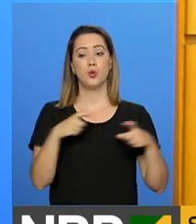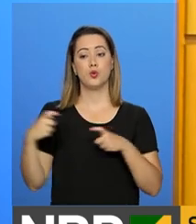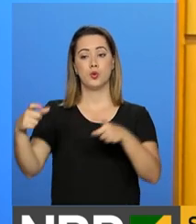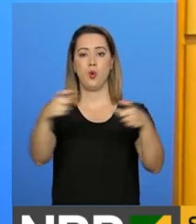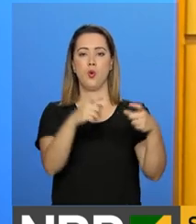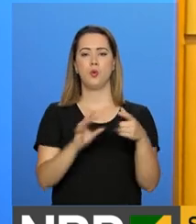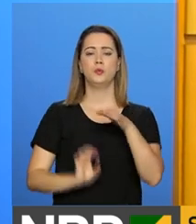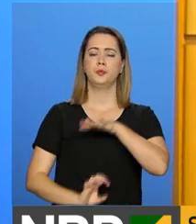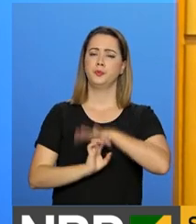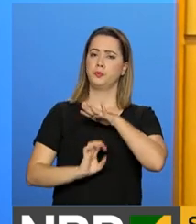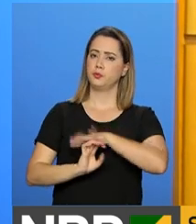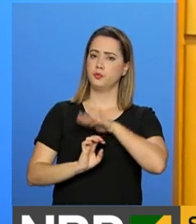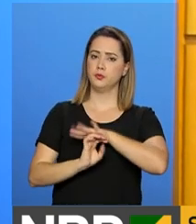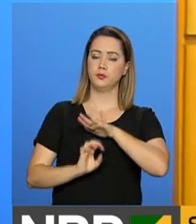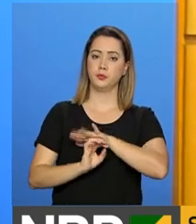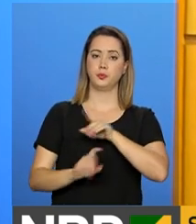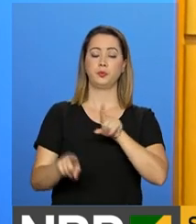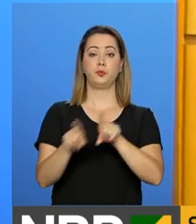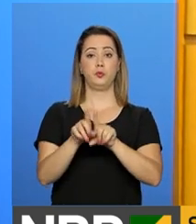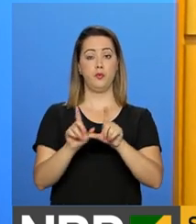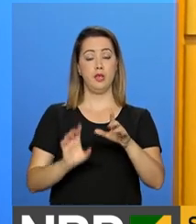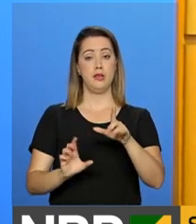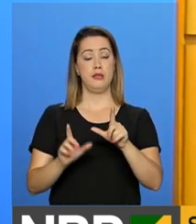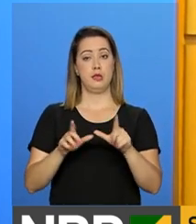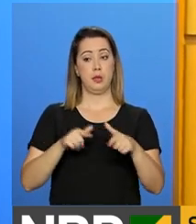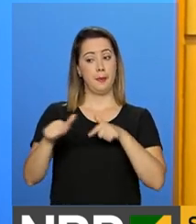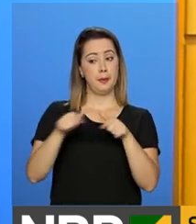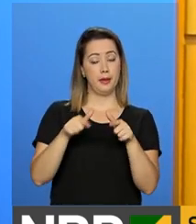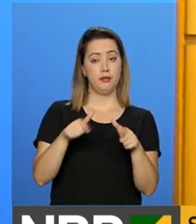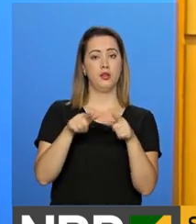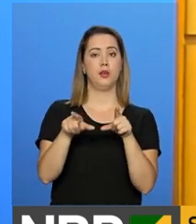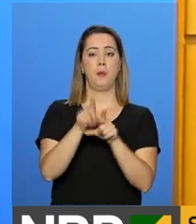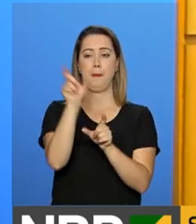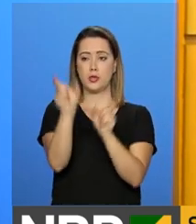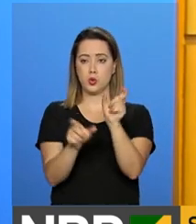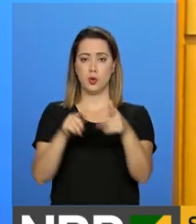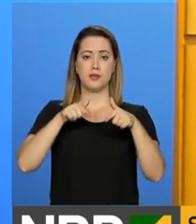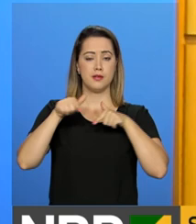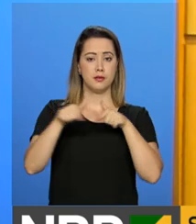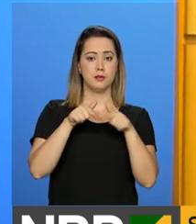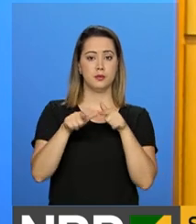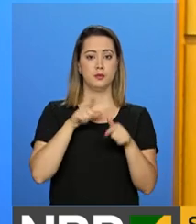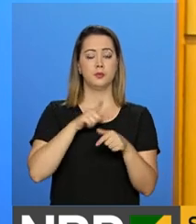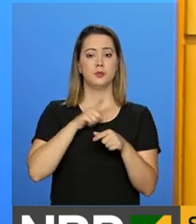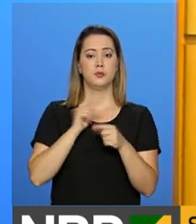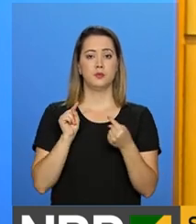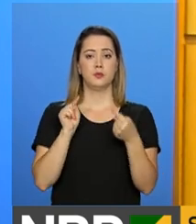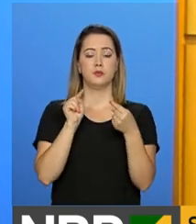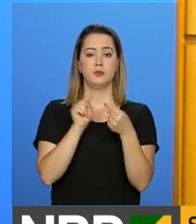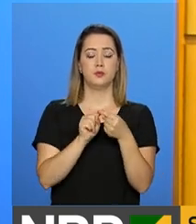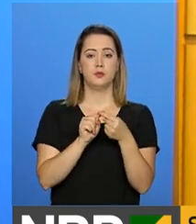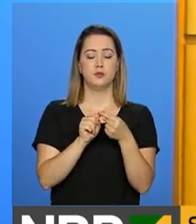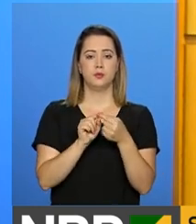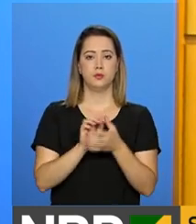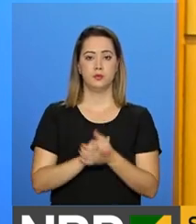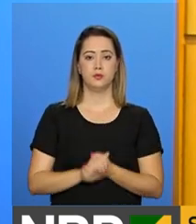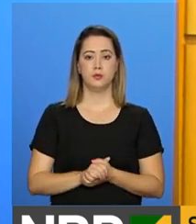áreas empresariais e trabalhadores têm em relação àquilo que estamos